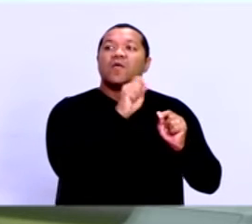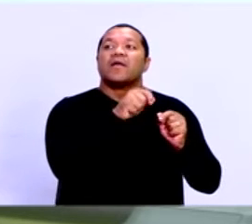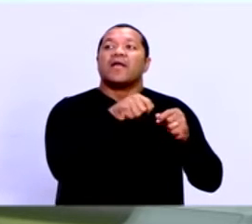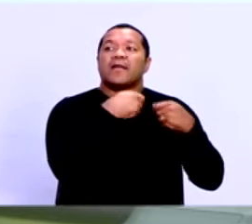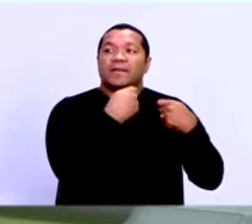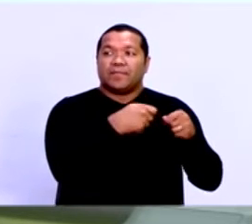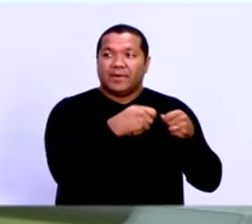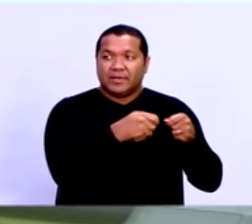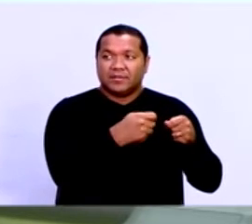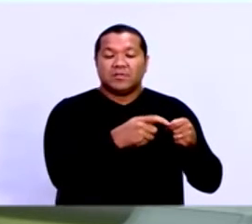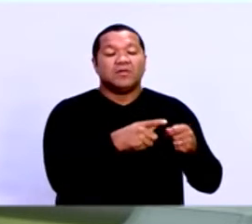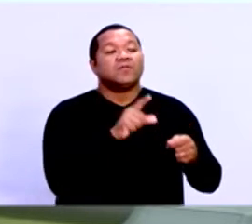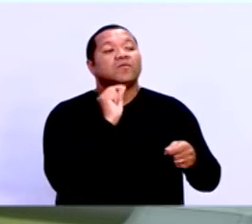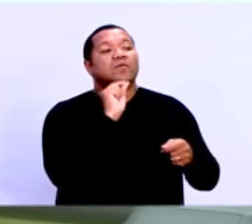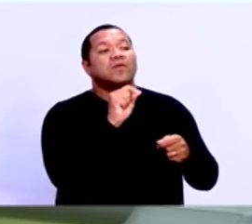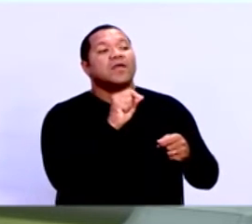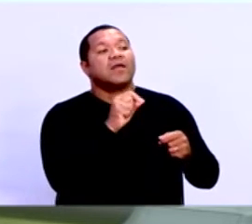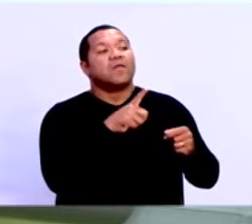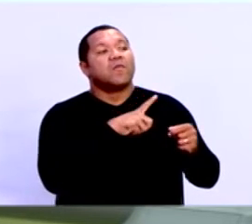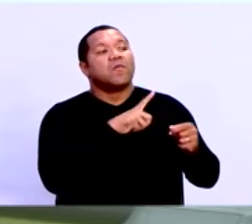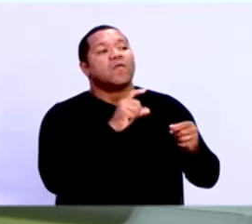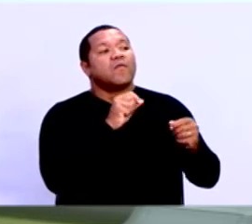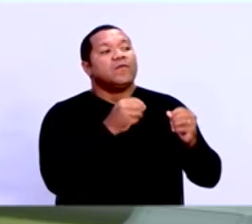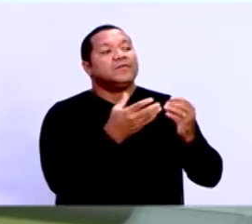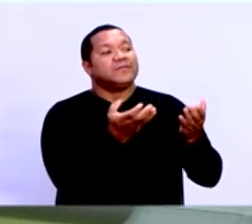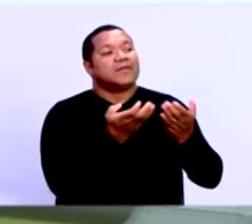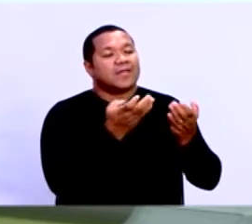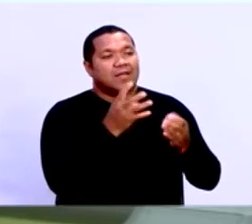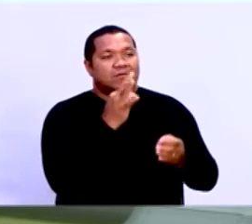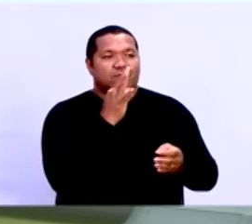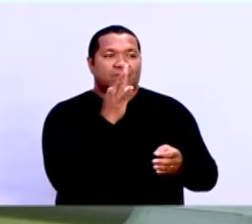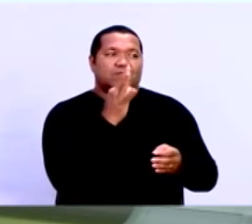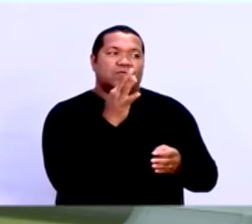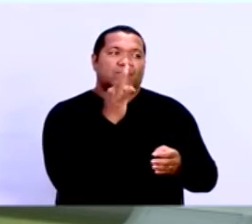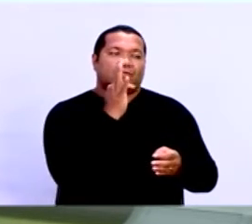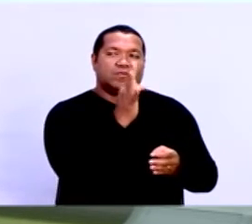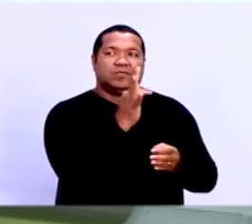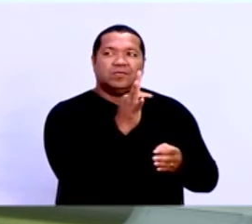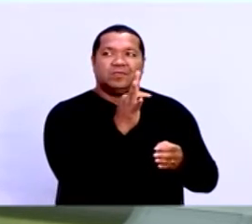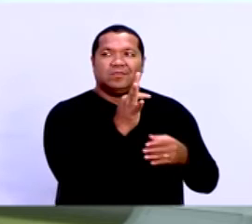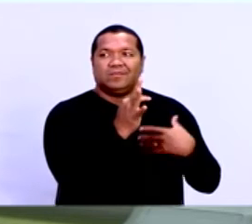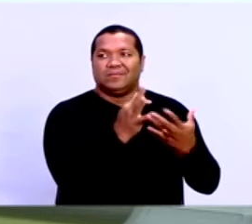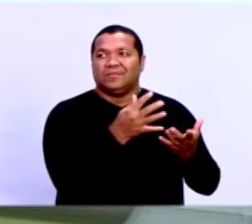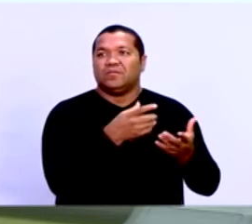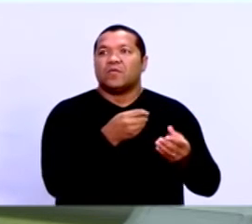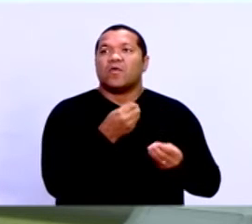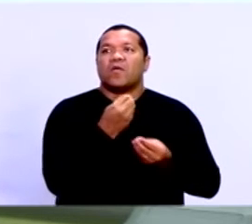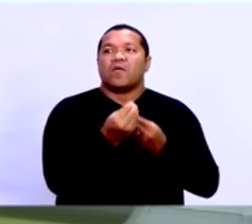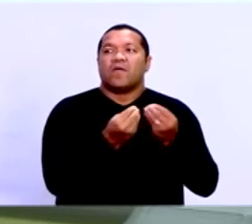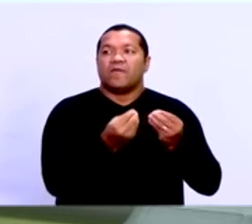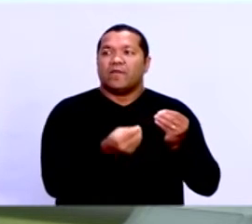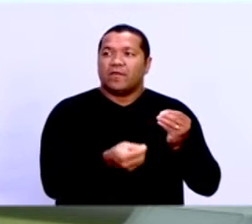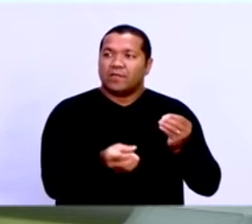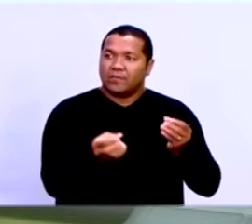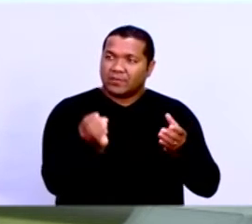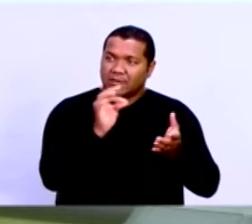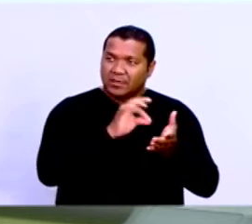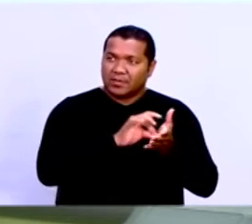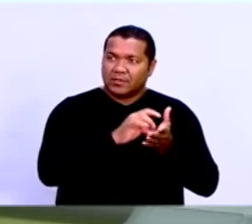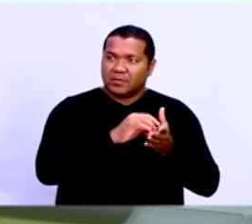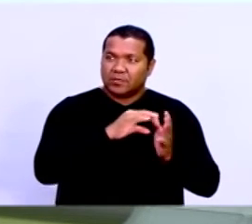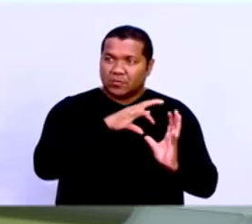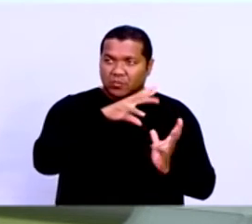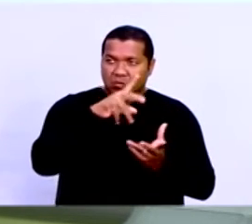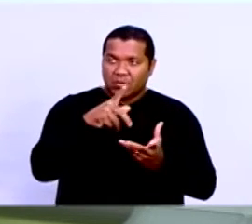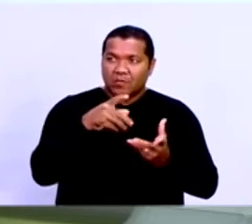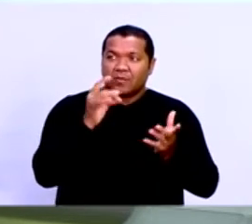são as características do produto que ele quer apresentar vamos trazer isso para o mundo real por